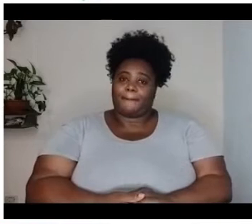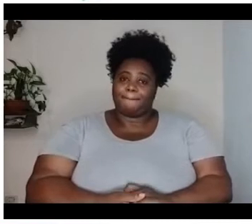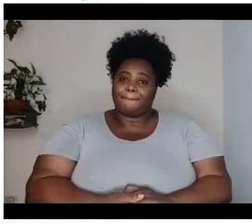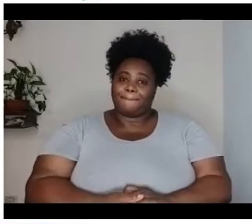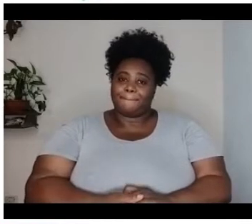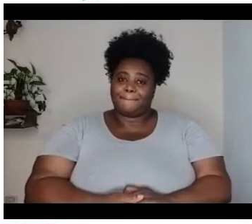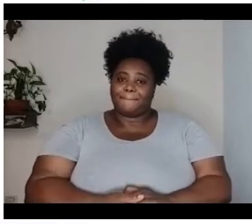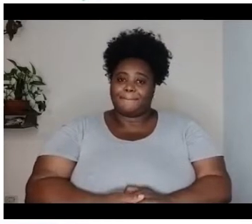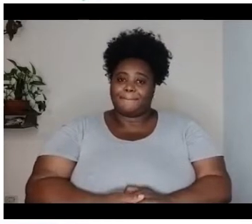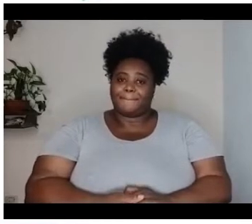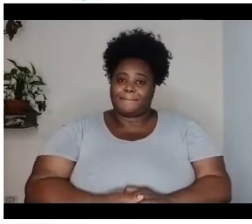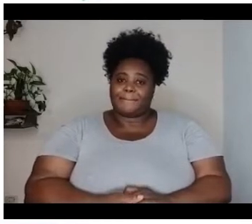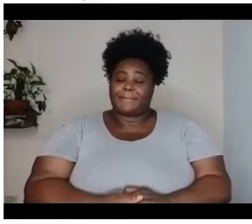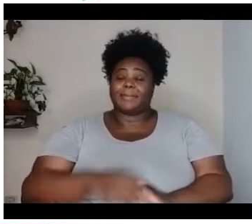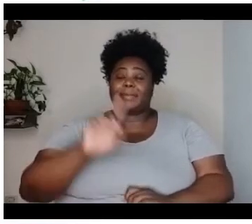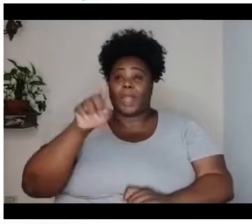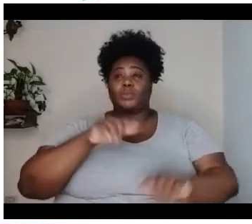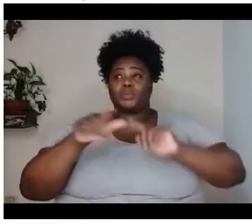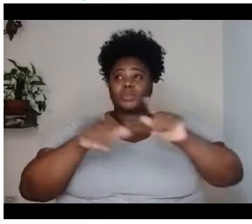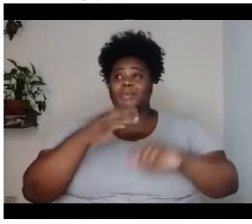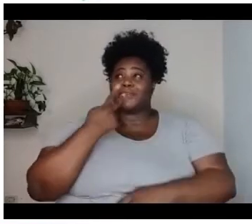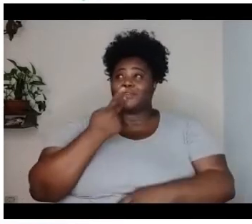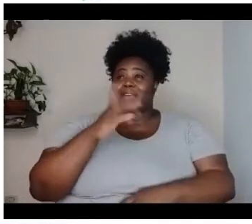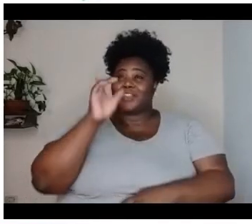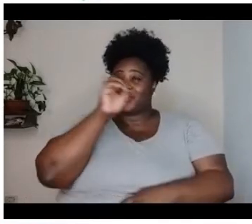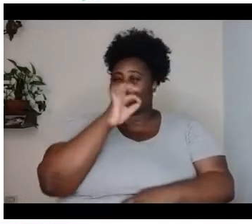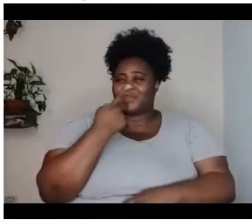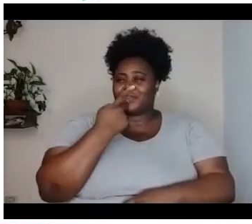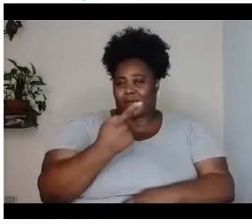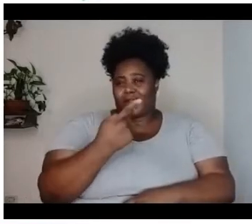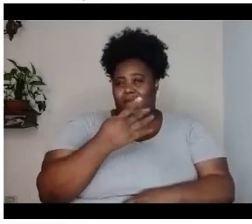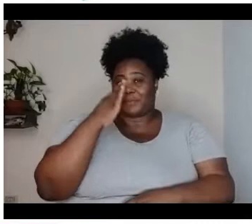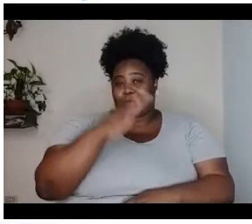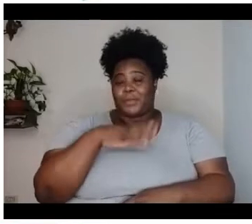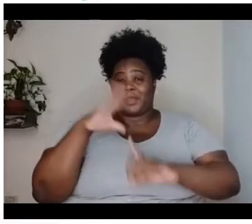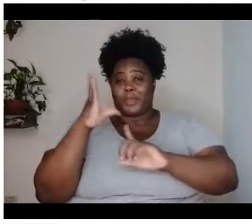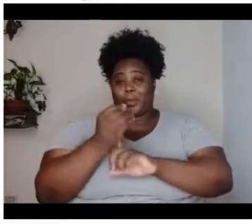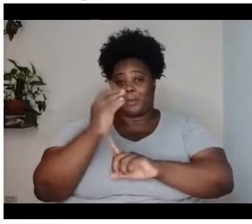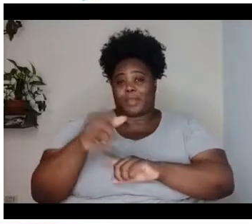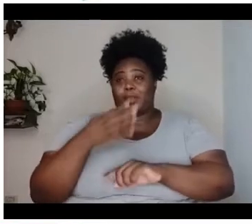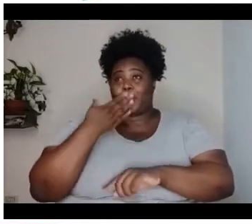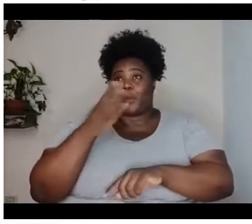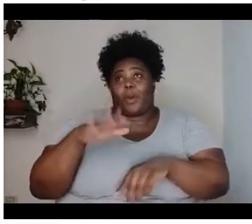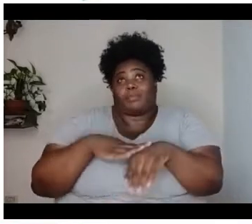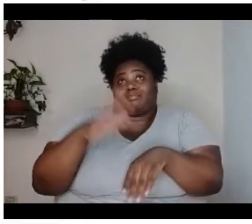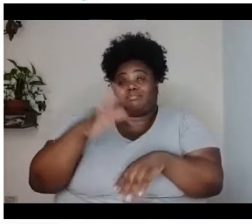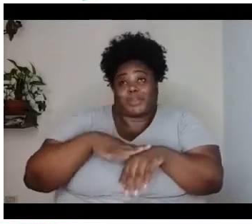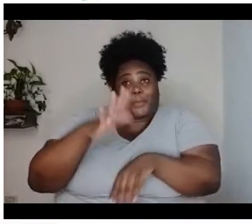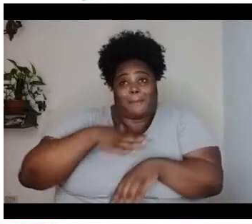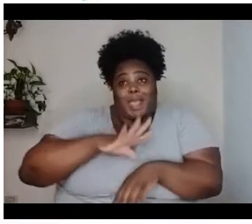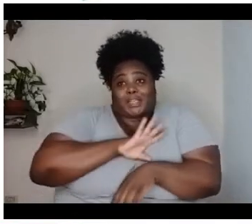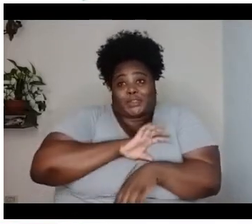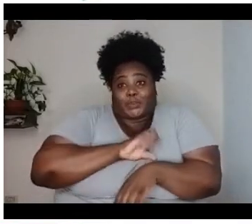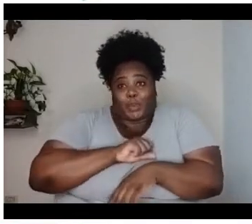Incrível, acho que esse é um dos trabalhos, é difícil dizer, assim, principalmente para artista, qual que é o nosso trabalho favorito, assim,